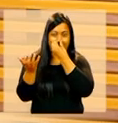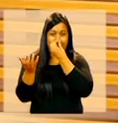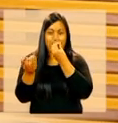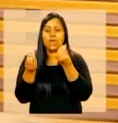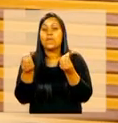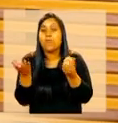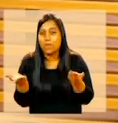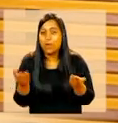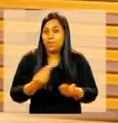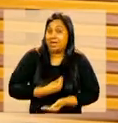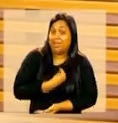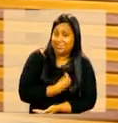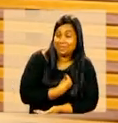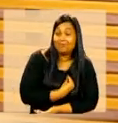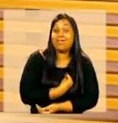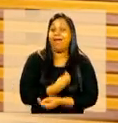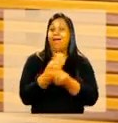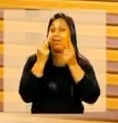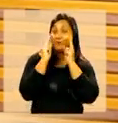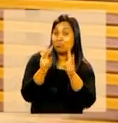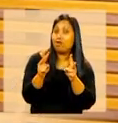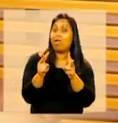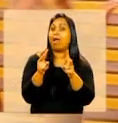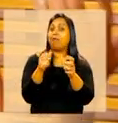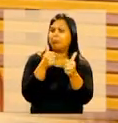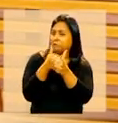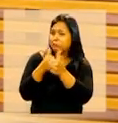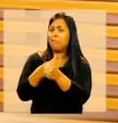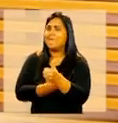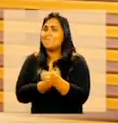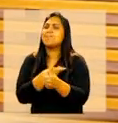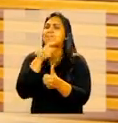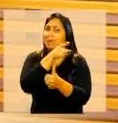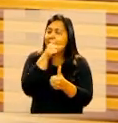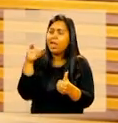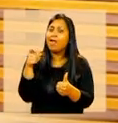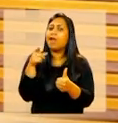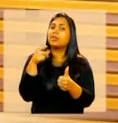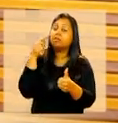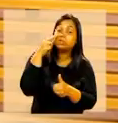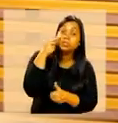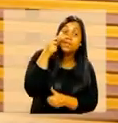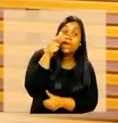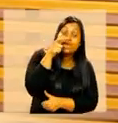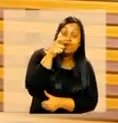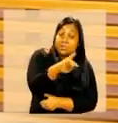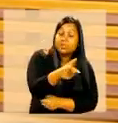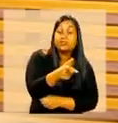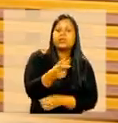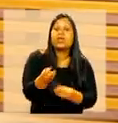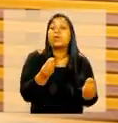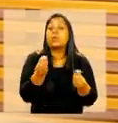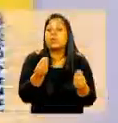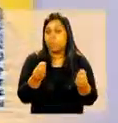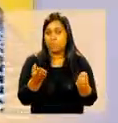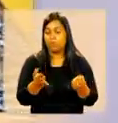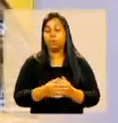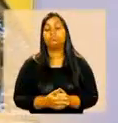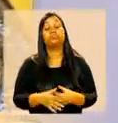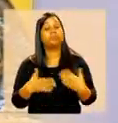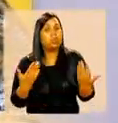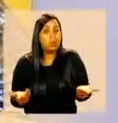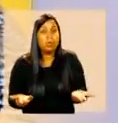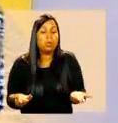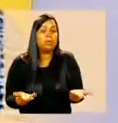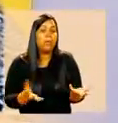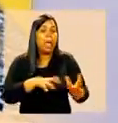esse estar, é esse olhar muito mais próximo de quem vive nesses locais que você visita? Como é que você vê essa questão? Acho que é